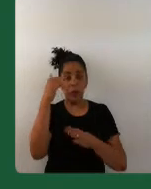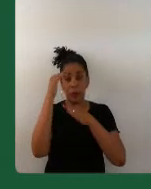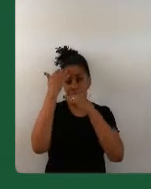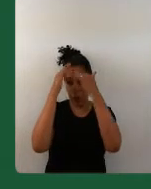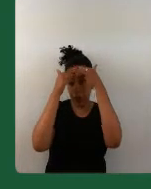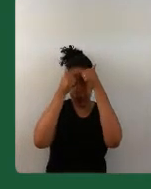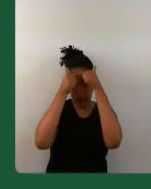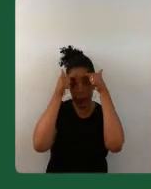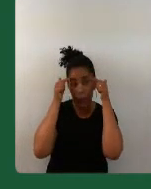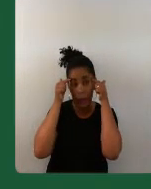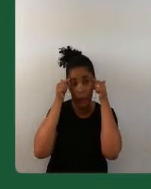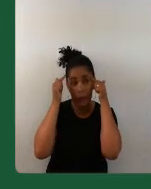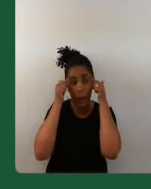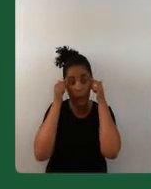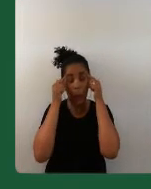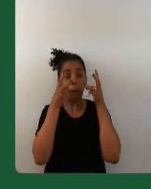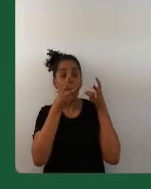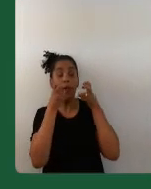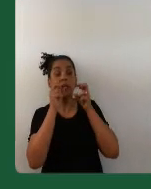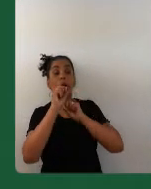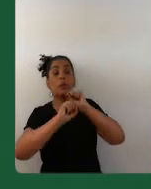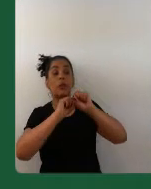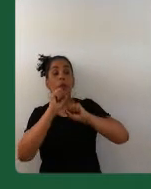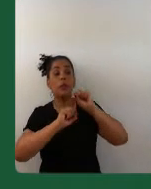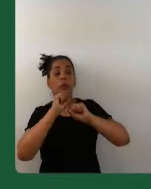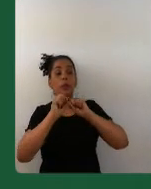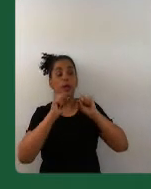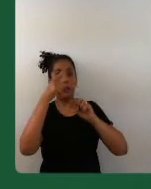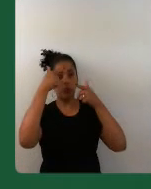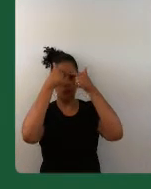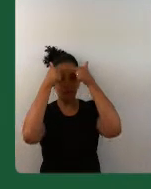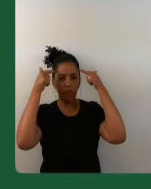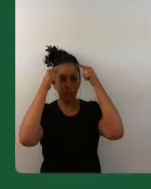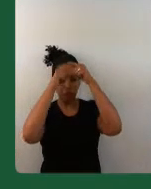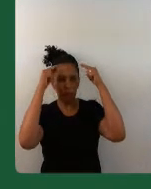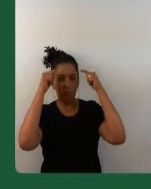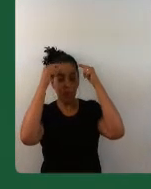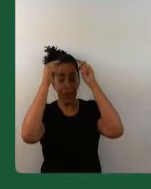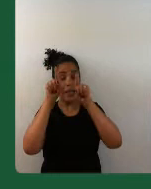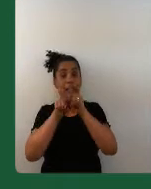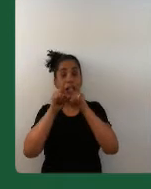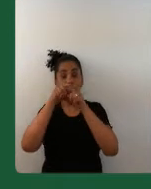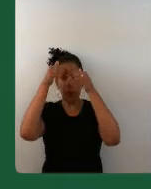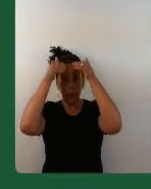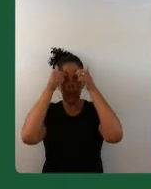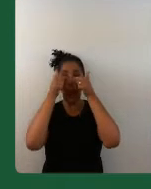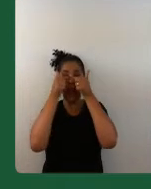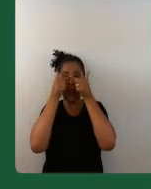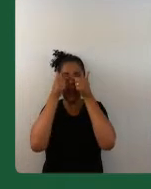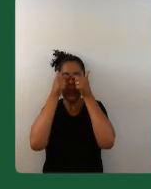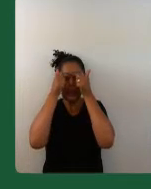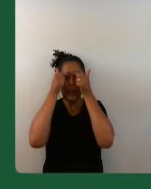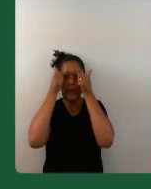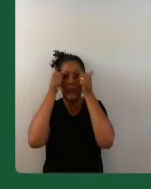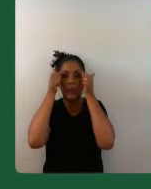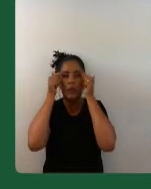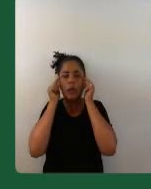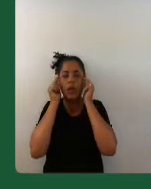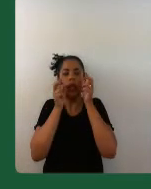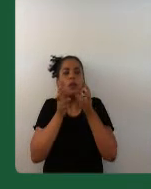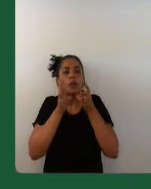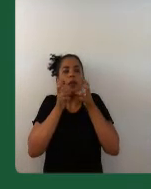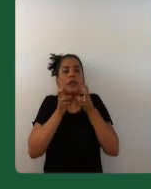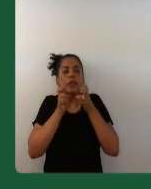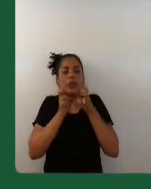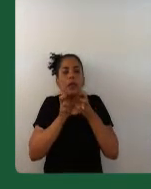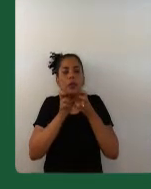a testa e a parte logo acima dos olhos, na sobrancelha, né?